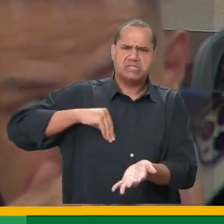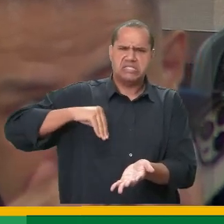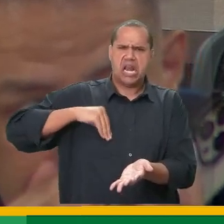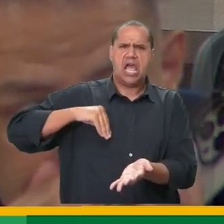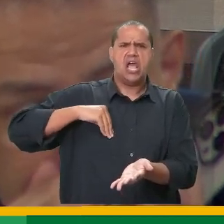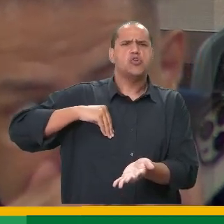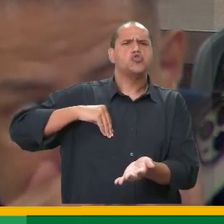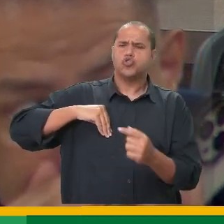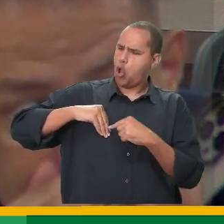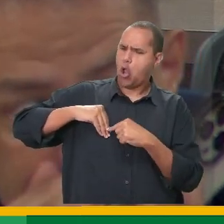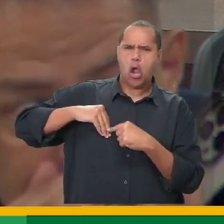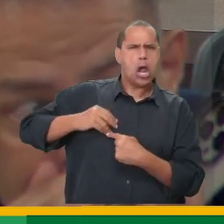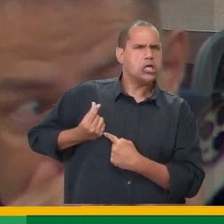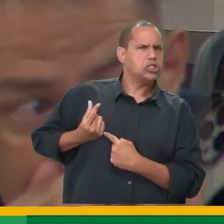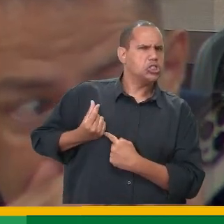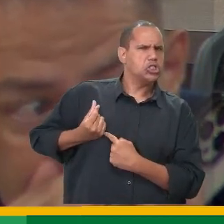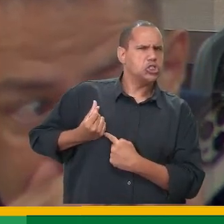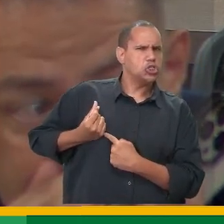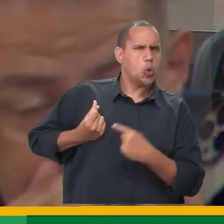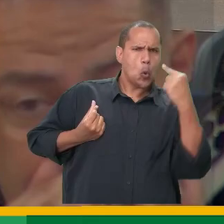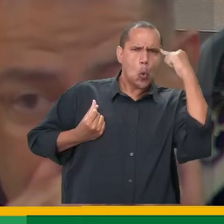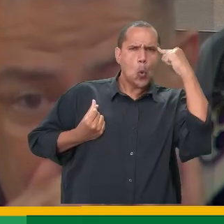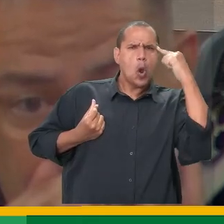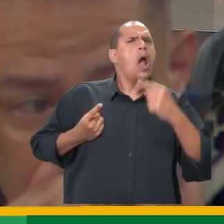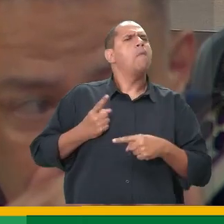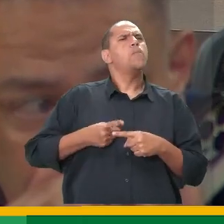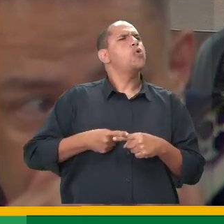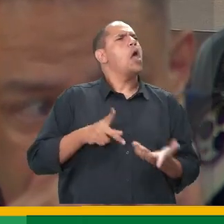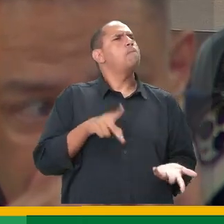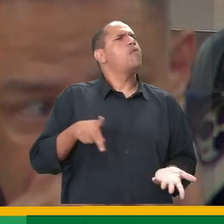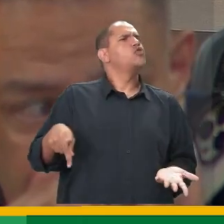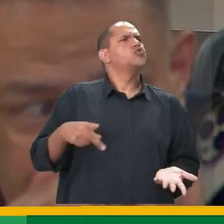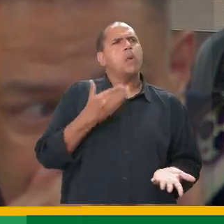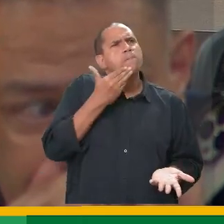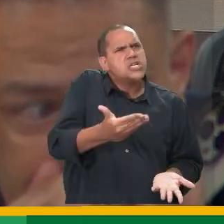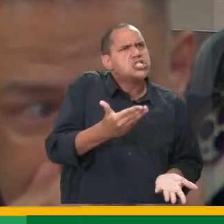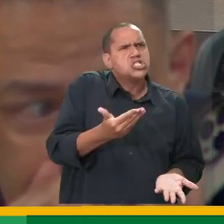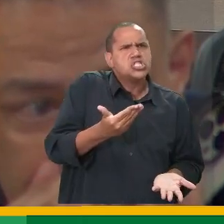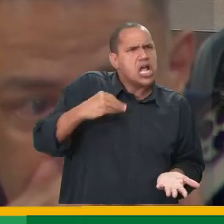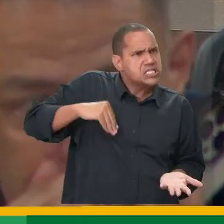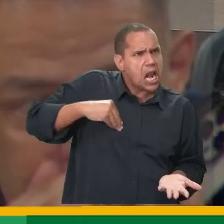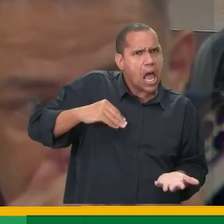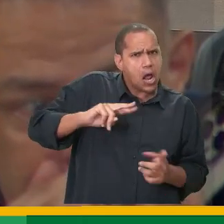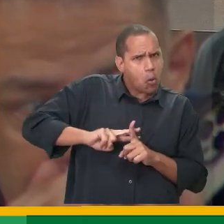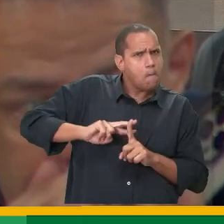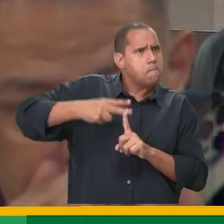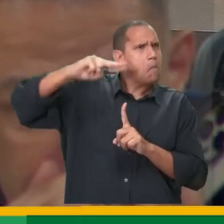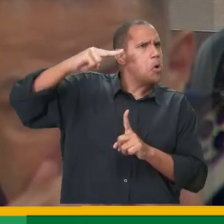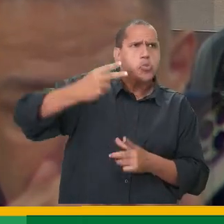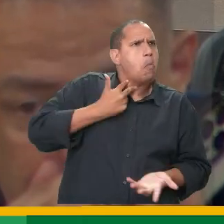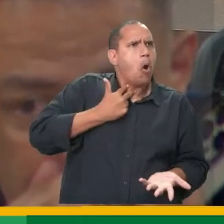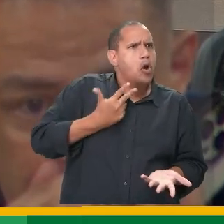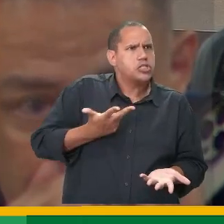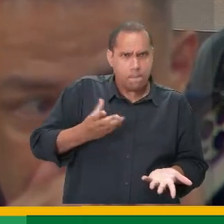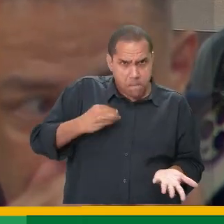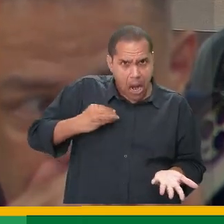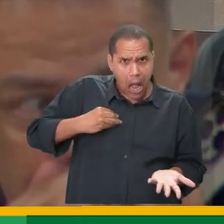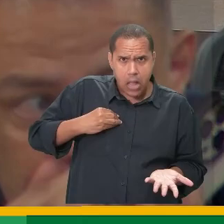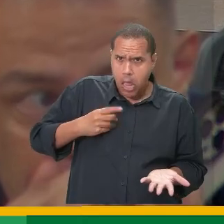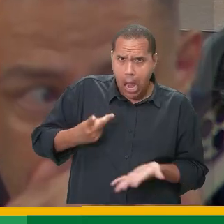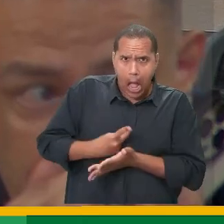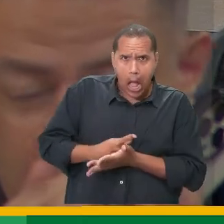só salário por que quando é professor não pode pedir salário é pecado pedir salário para professor sal a